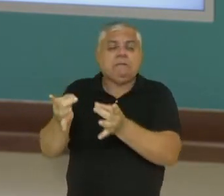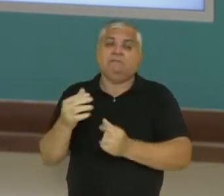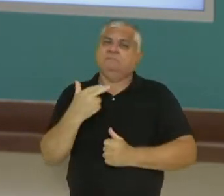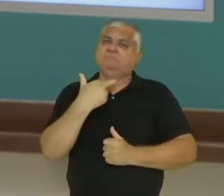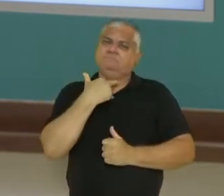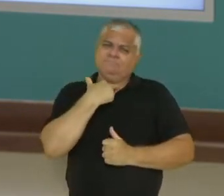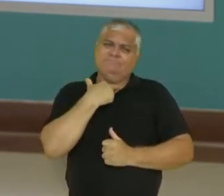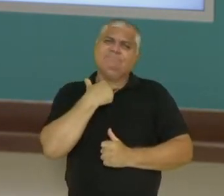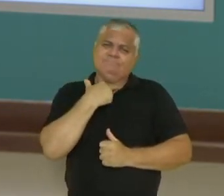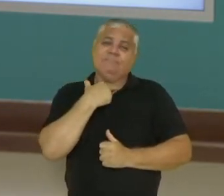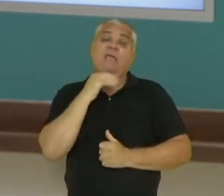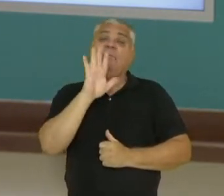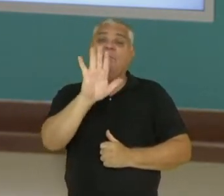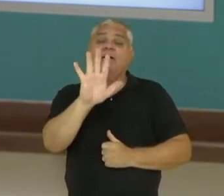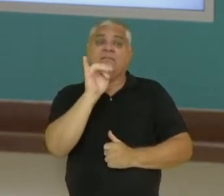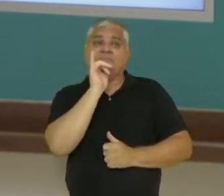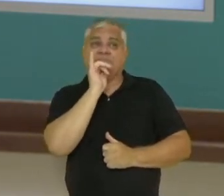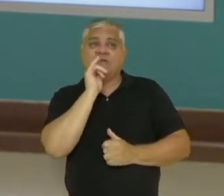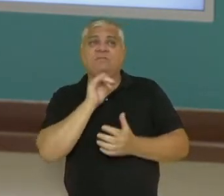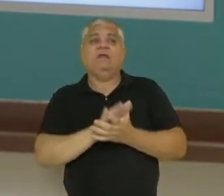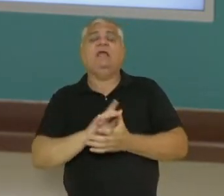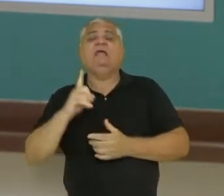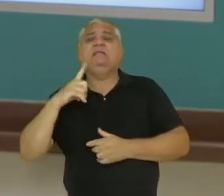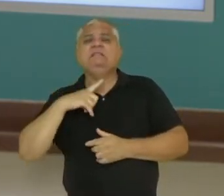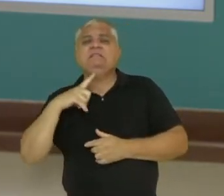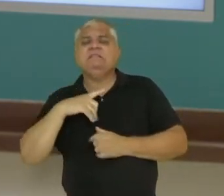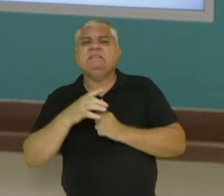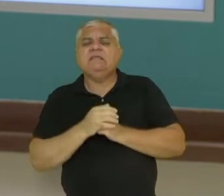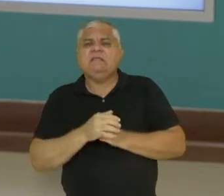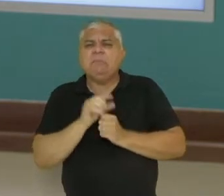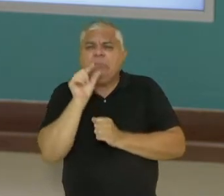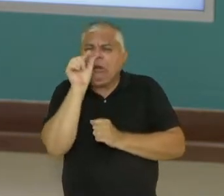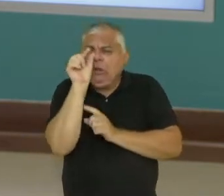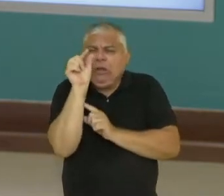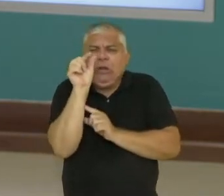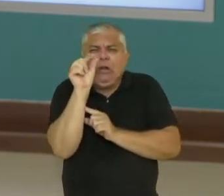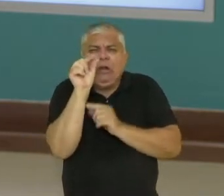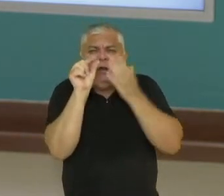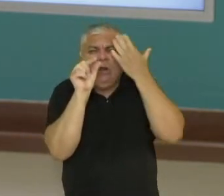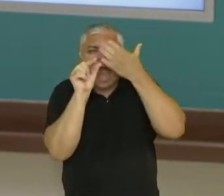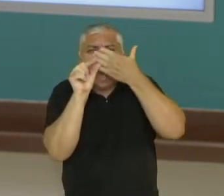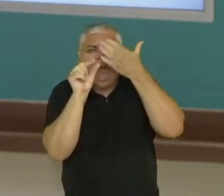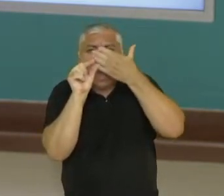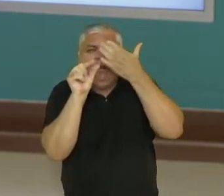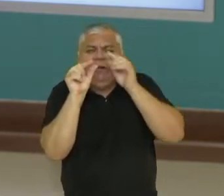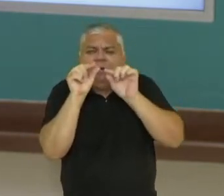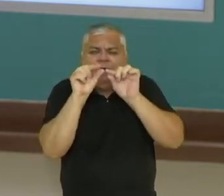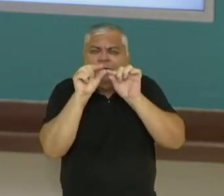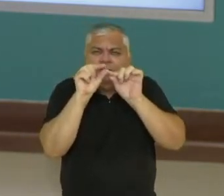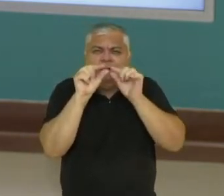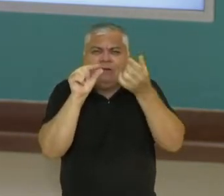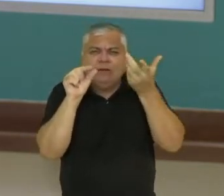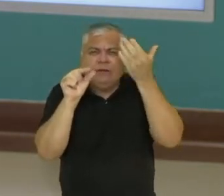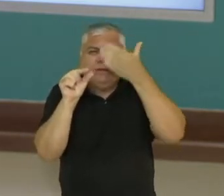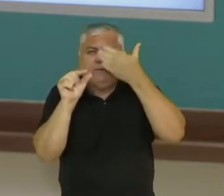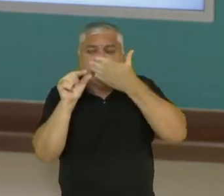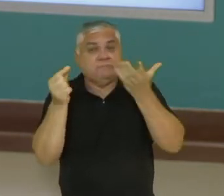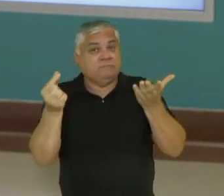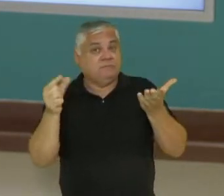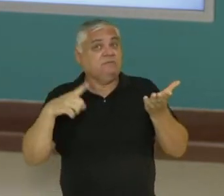aqui, ali tem seres bem menorzinhos, seres vivos que são bem pequenininhos,